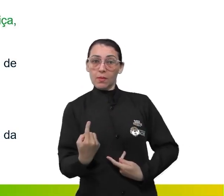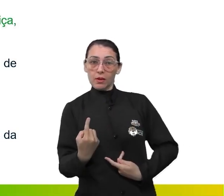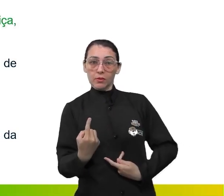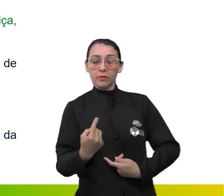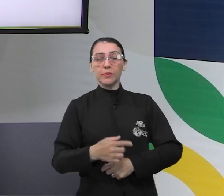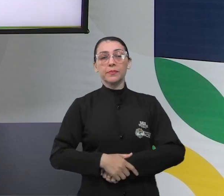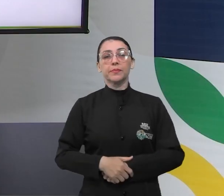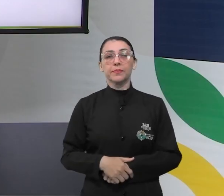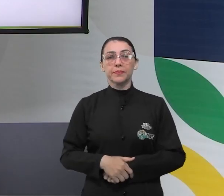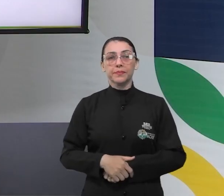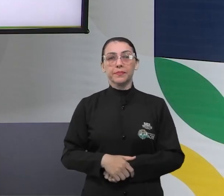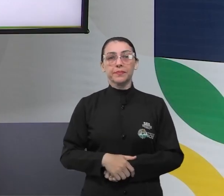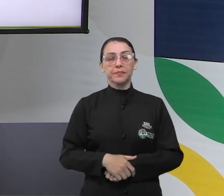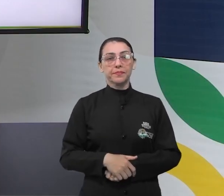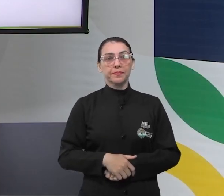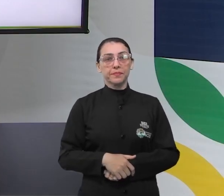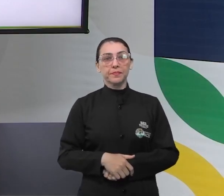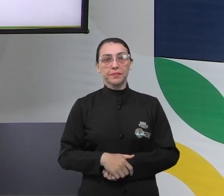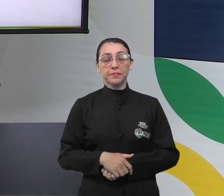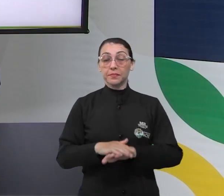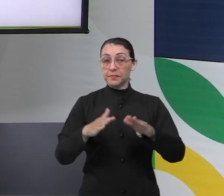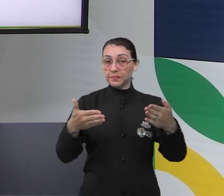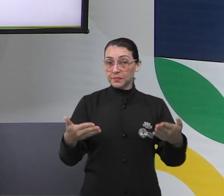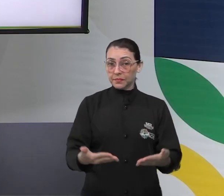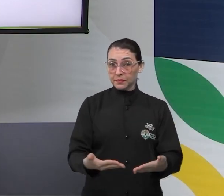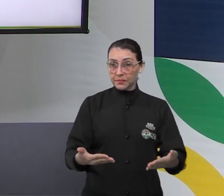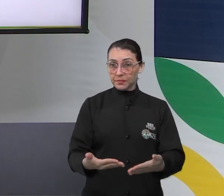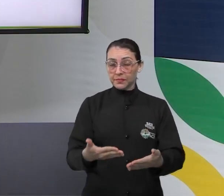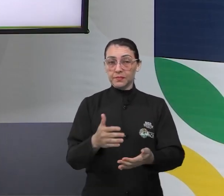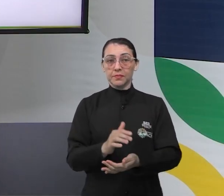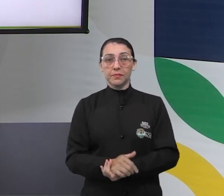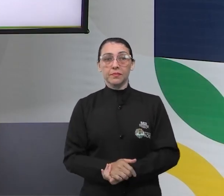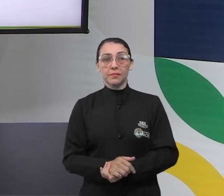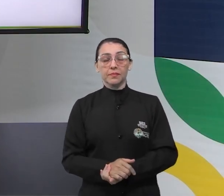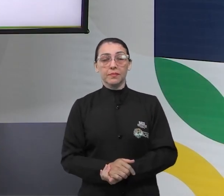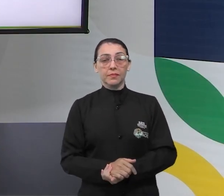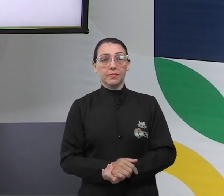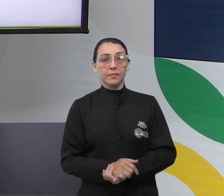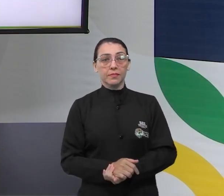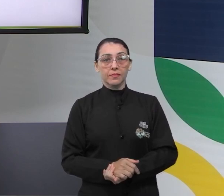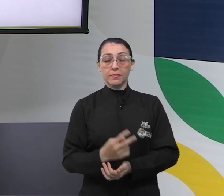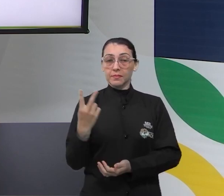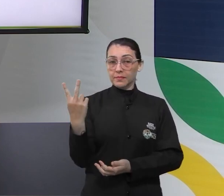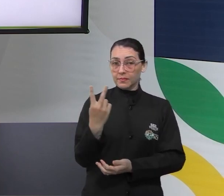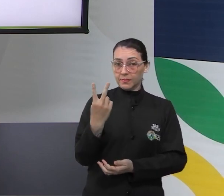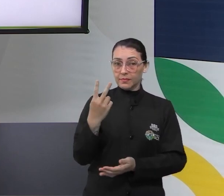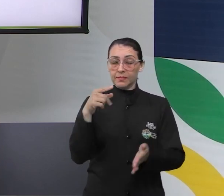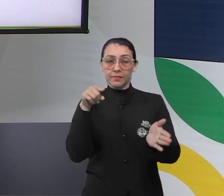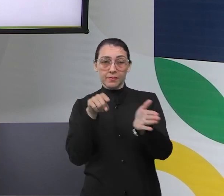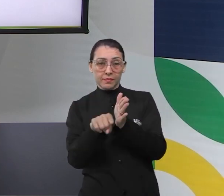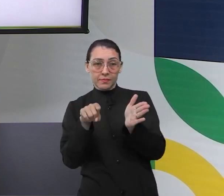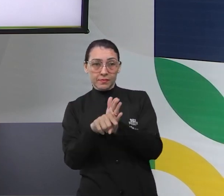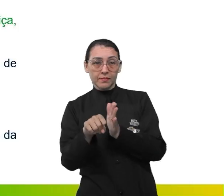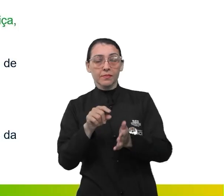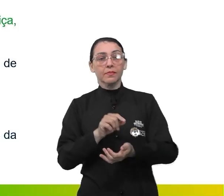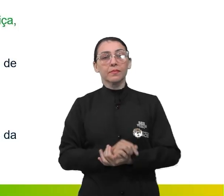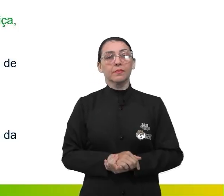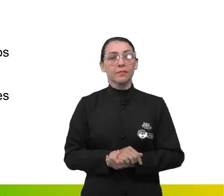individuais. Beleza. Então, agora, nós vamos partir para a segunda questão.